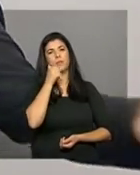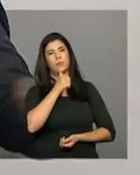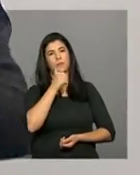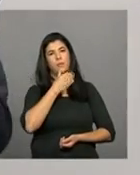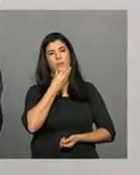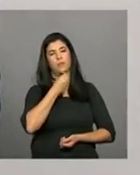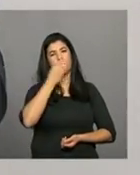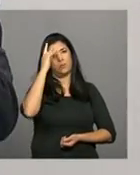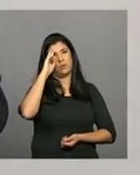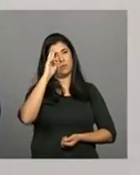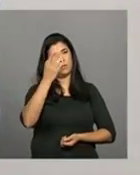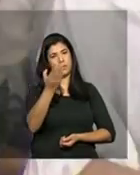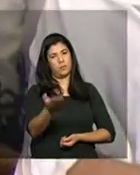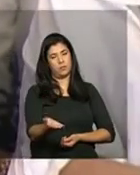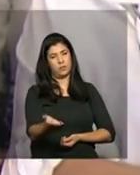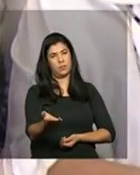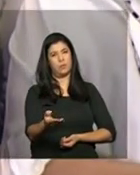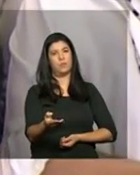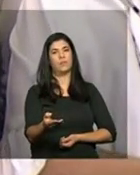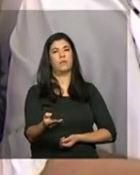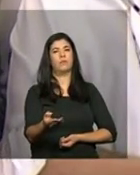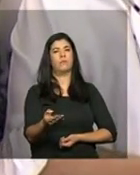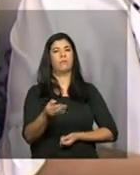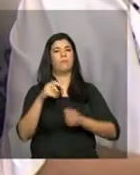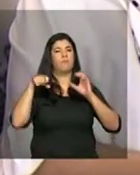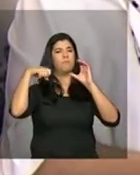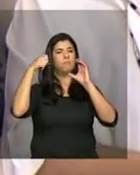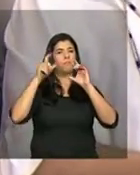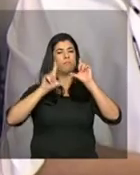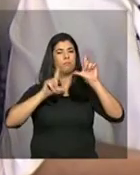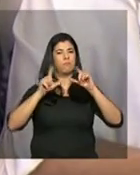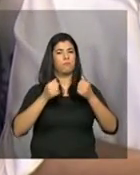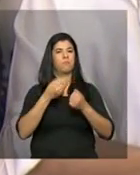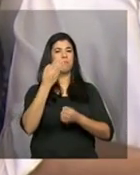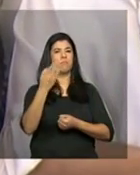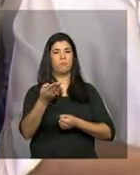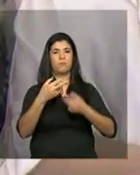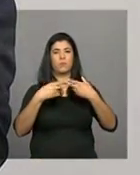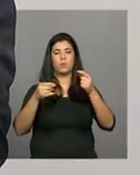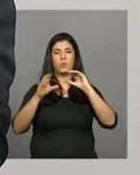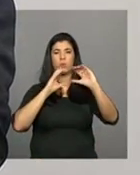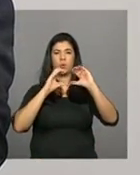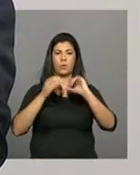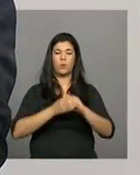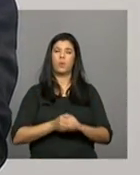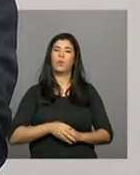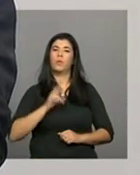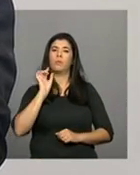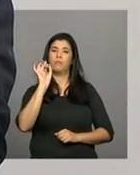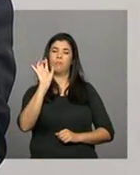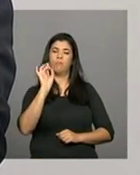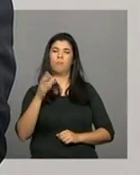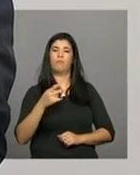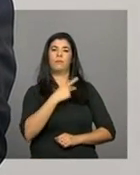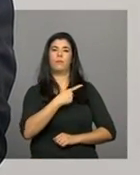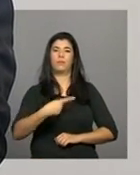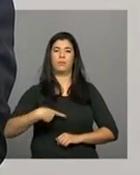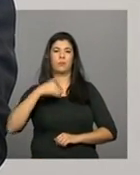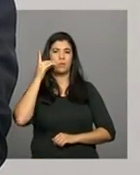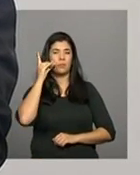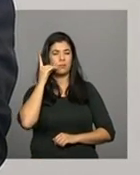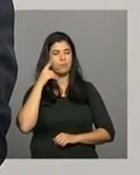imprensa, presidenta Dilma Rousseff, a sua presença nos enche de orgulho